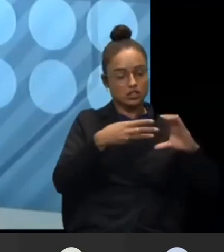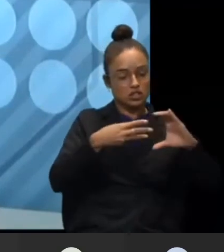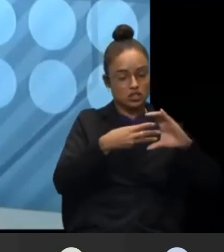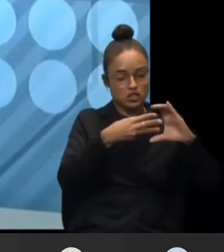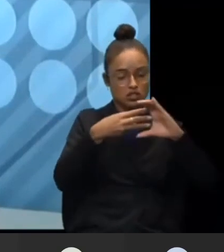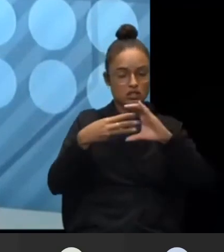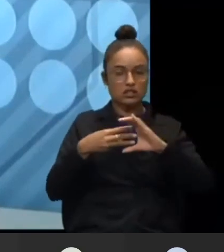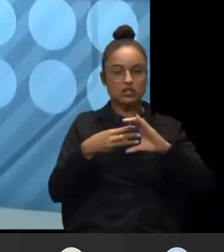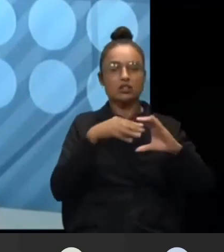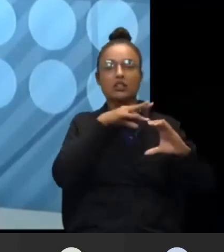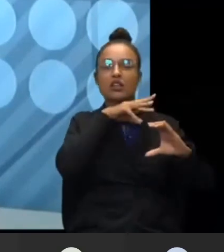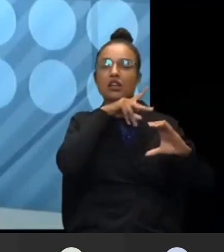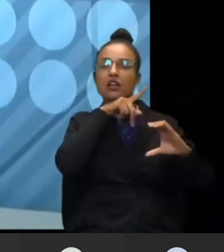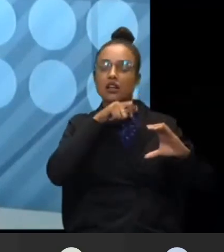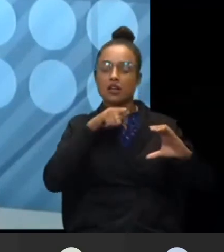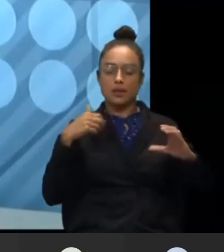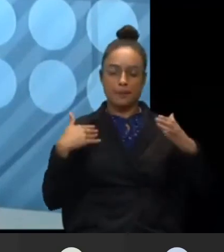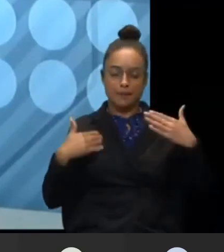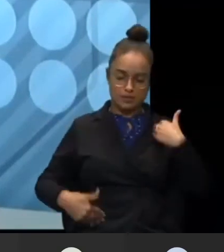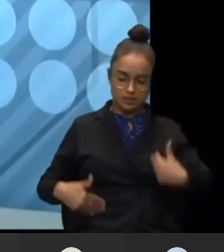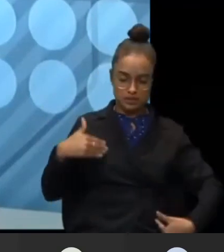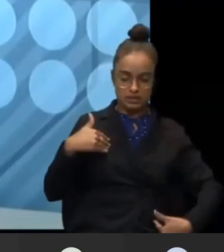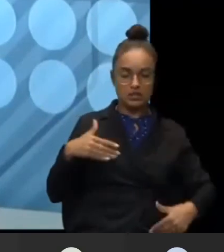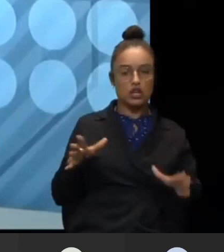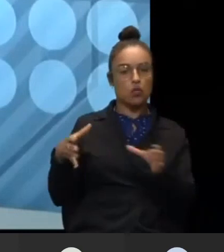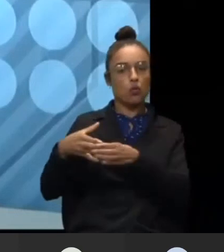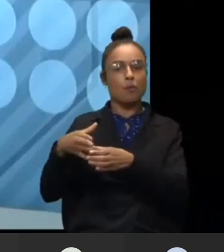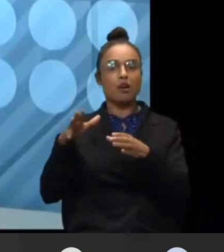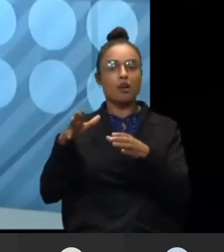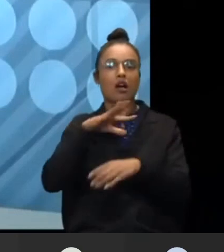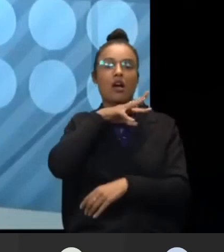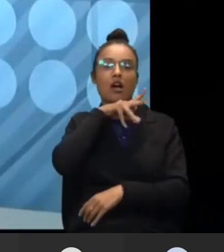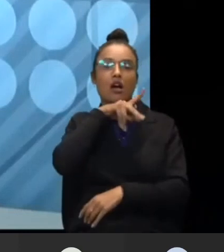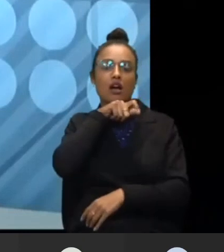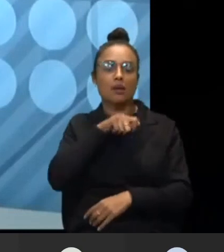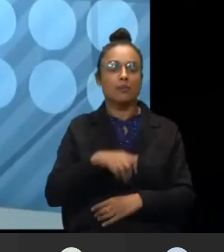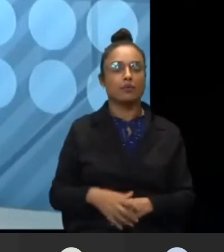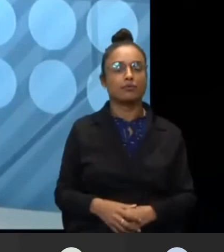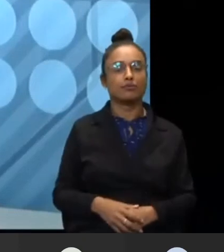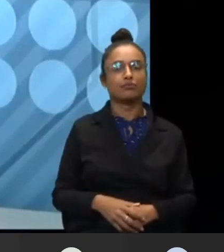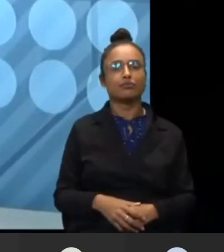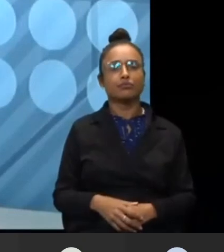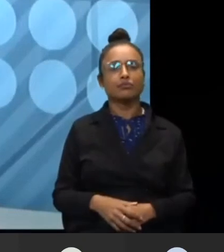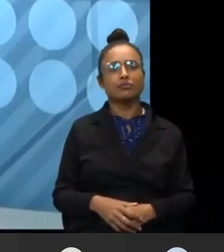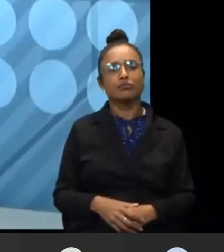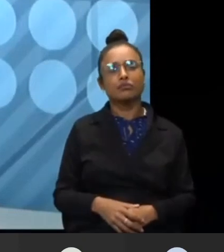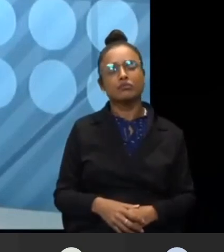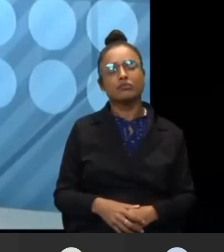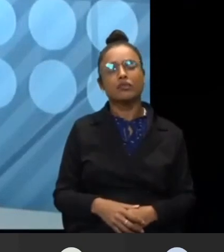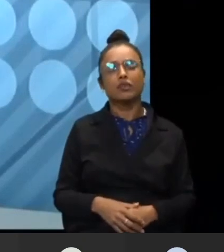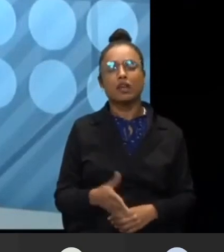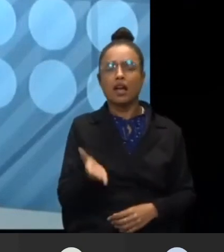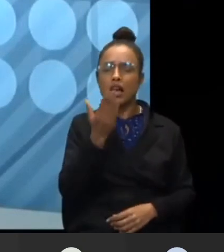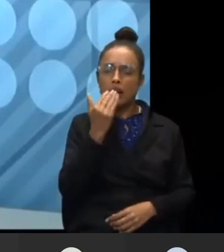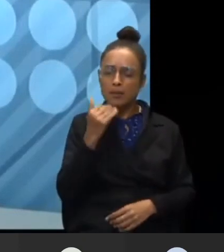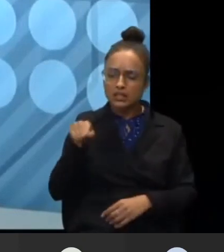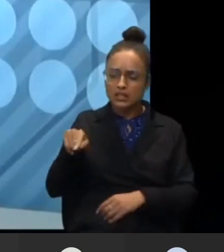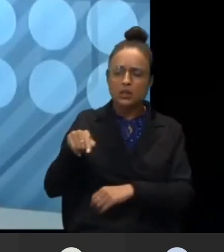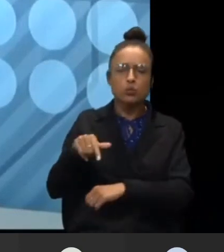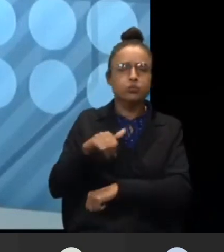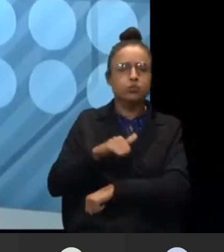células animais, presente em células animais. Então, uma alimentação rica em gorduras de origem animal, existe a